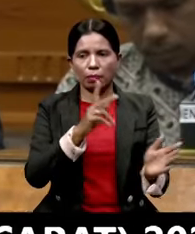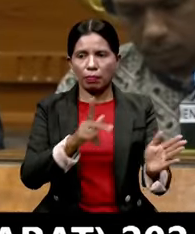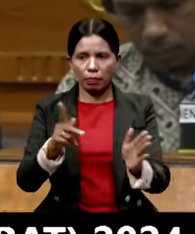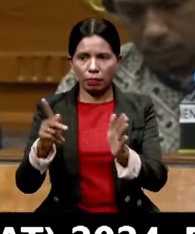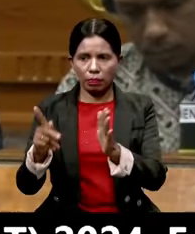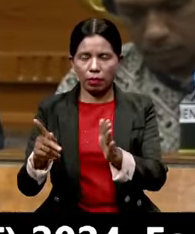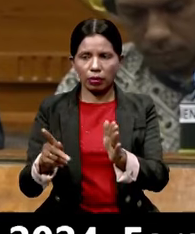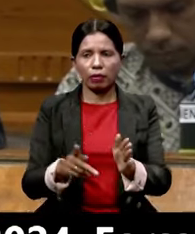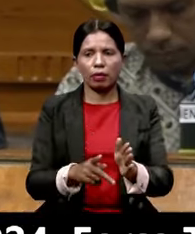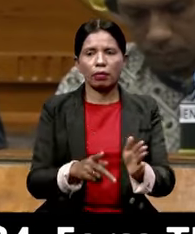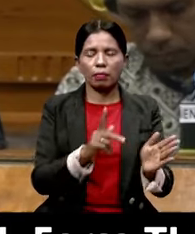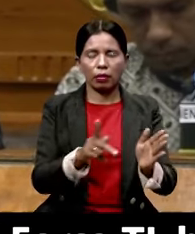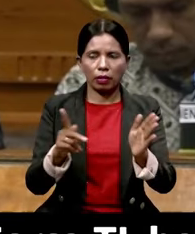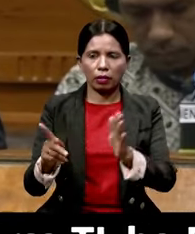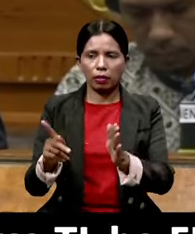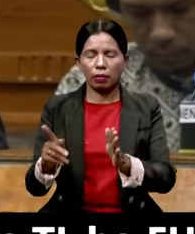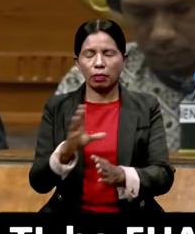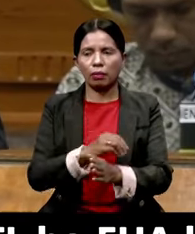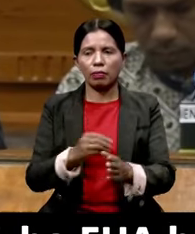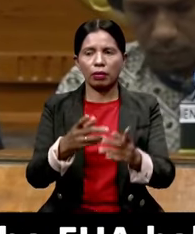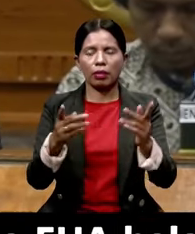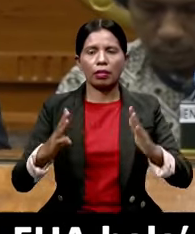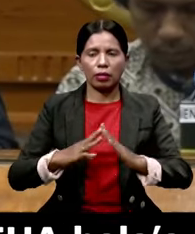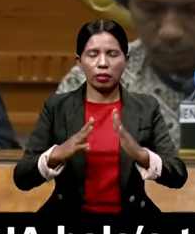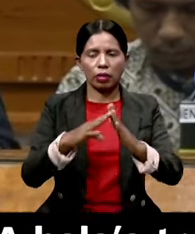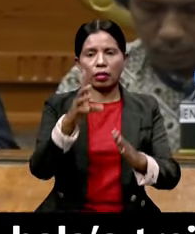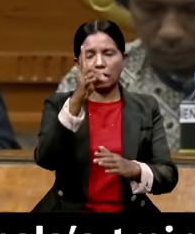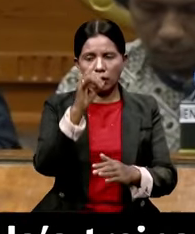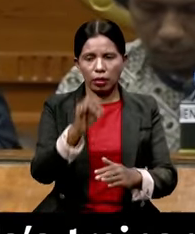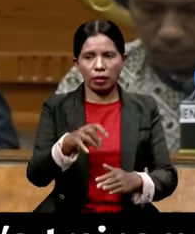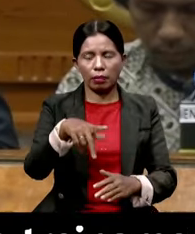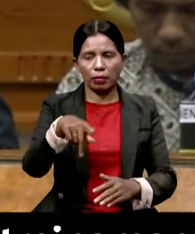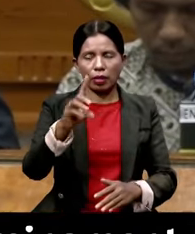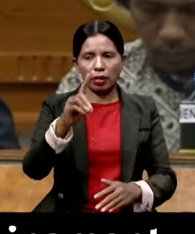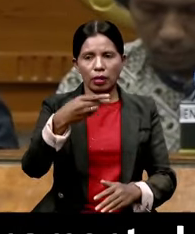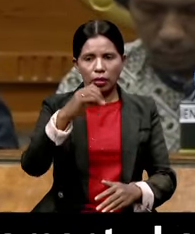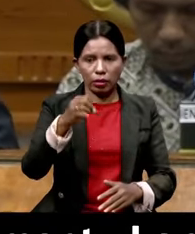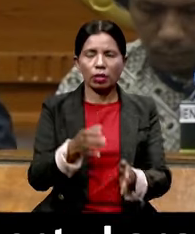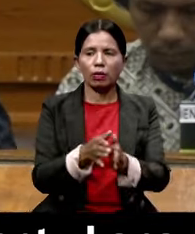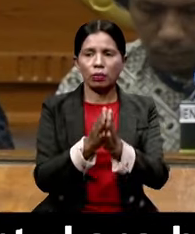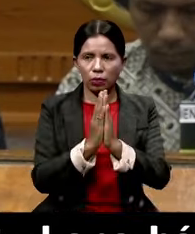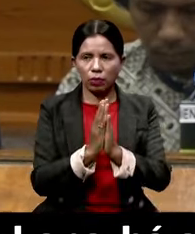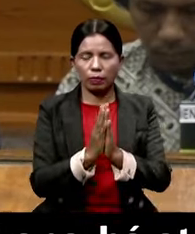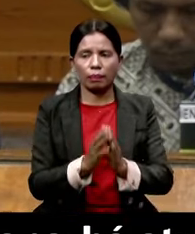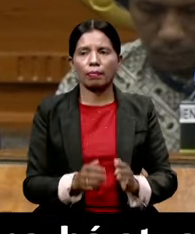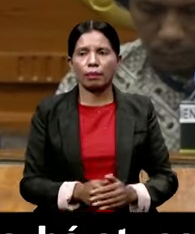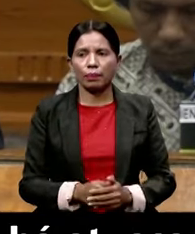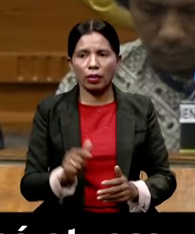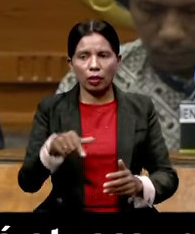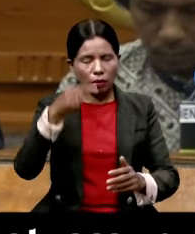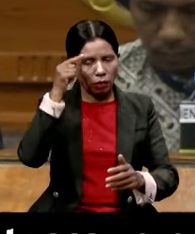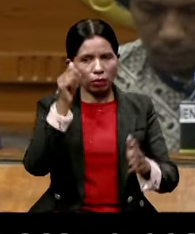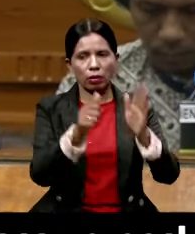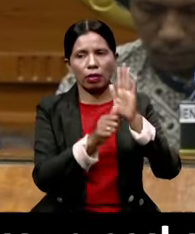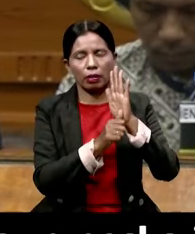Master Plan ba Ordenamento Urbana Cidade de Linha. Provedor Mos Russo, a tu governo